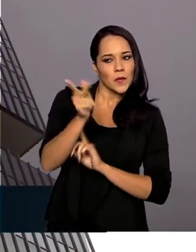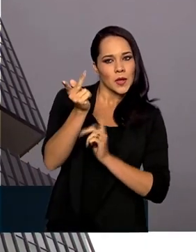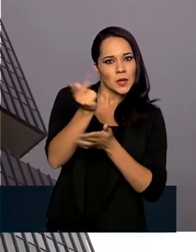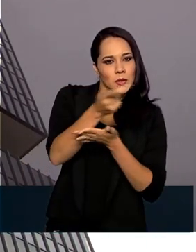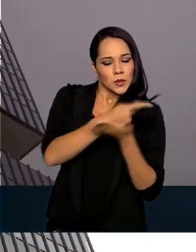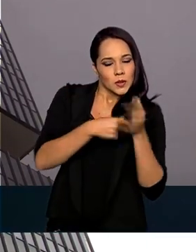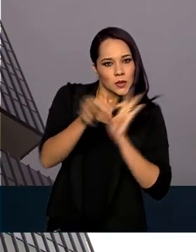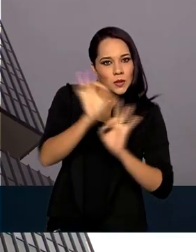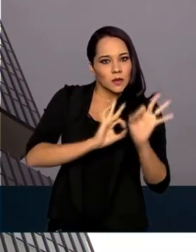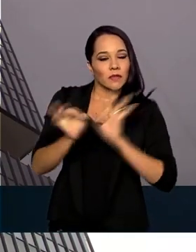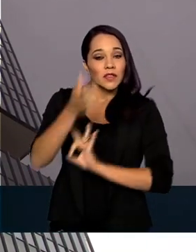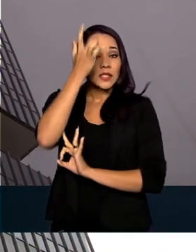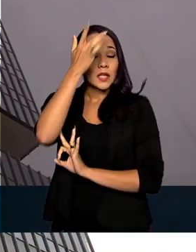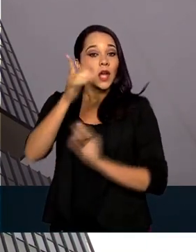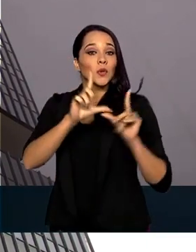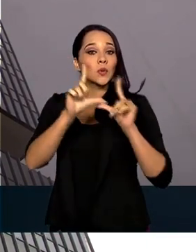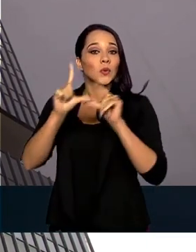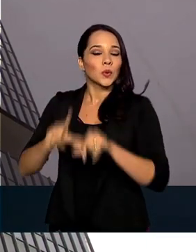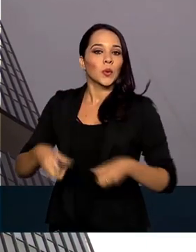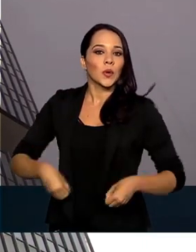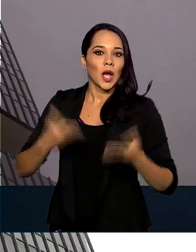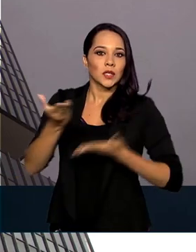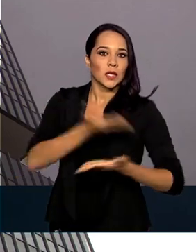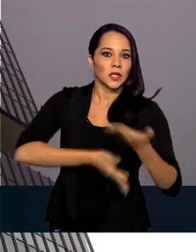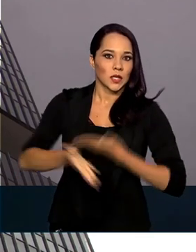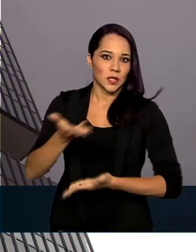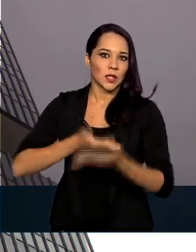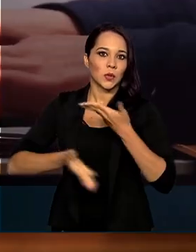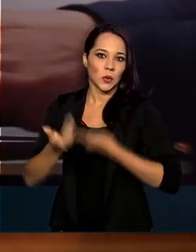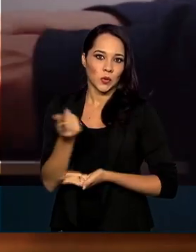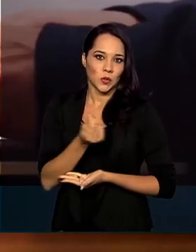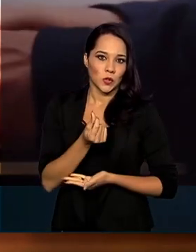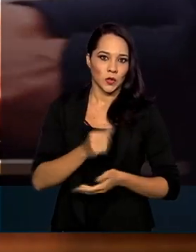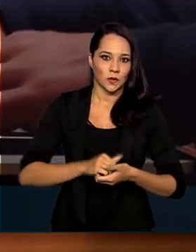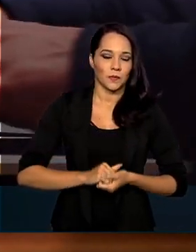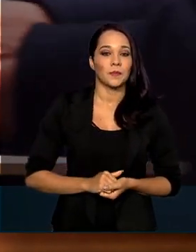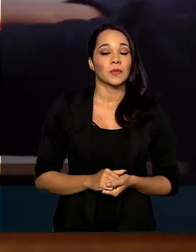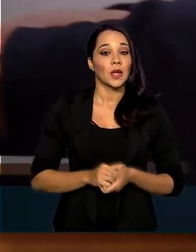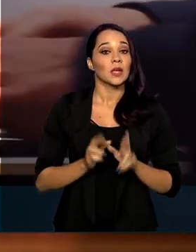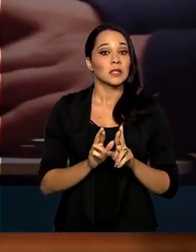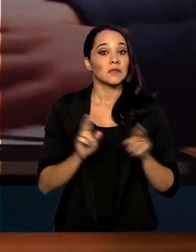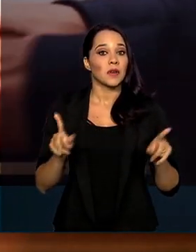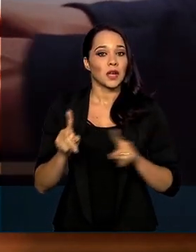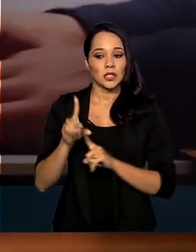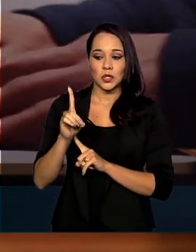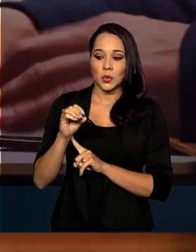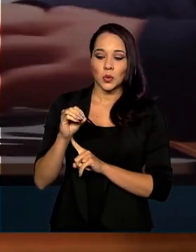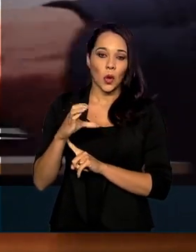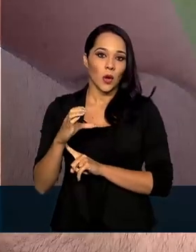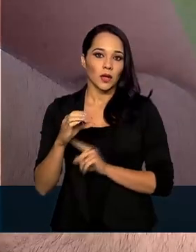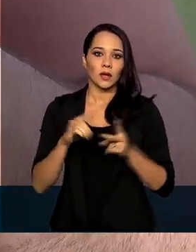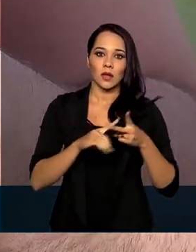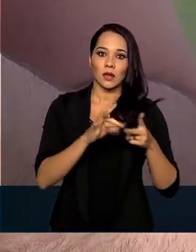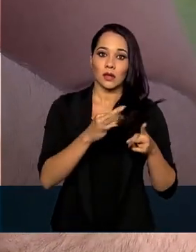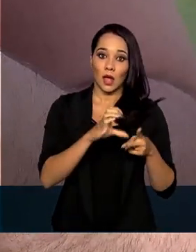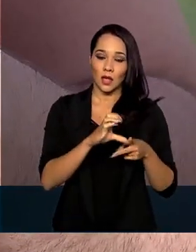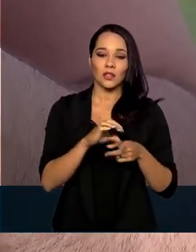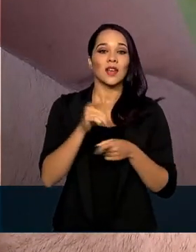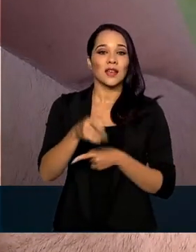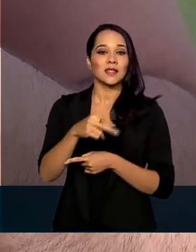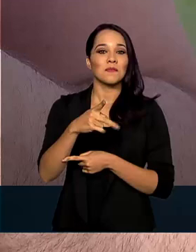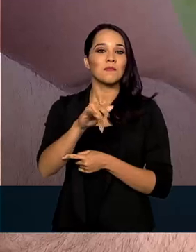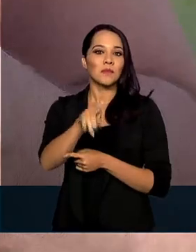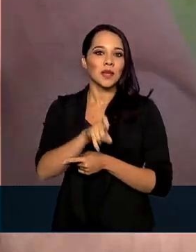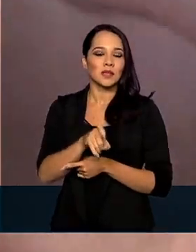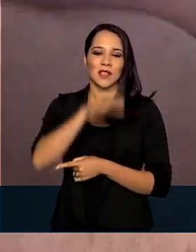para facilitar e diminuir os custos das transações financeiras. Diferentemente do DOC e do TED, o PIX não